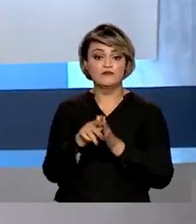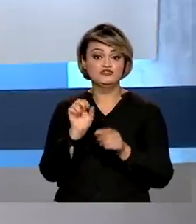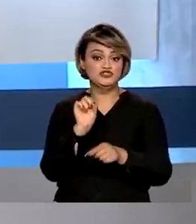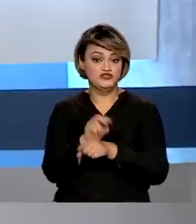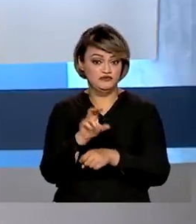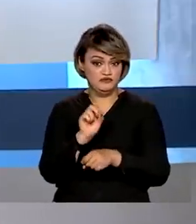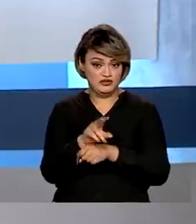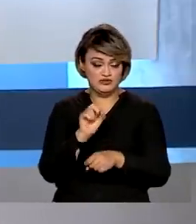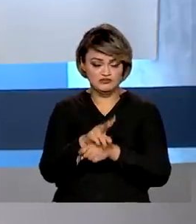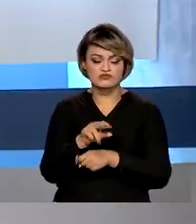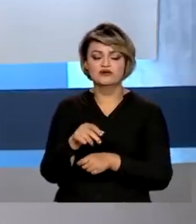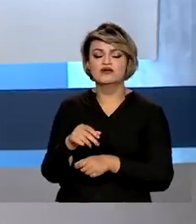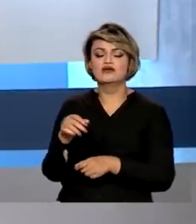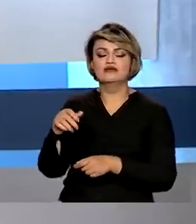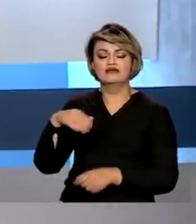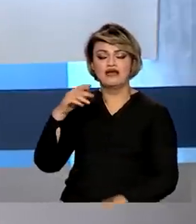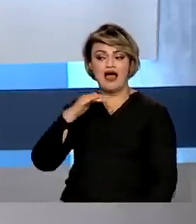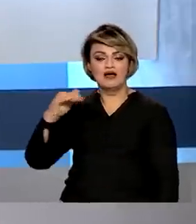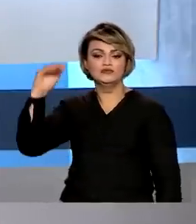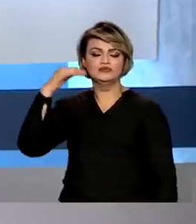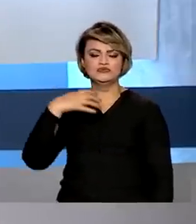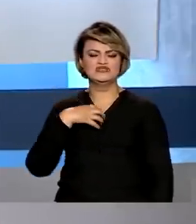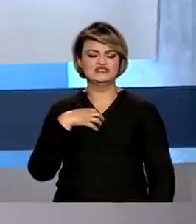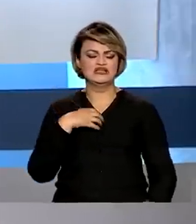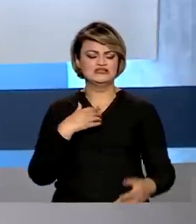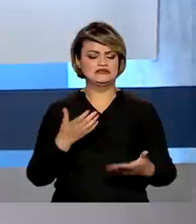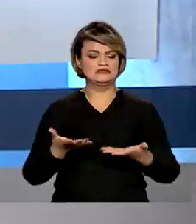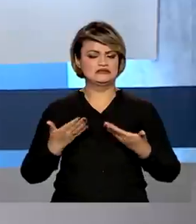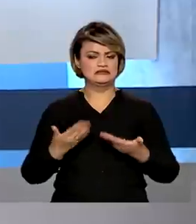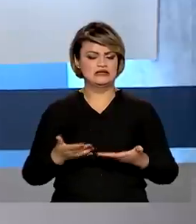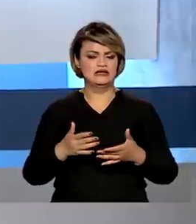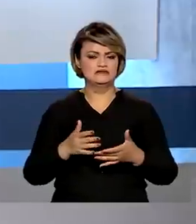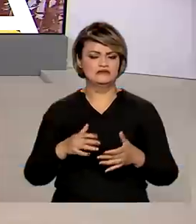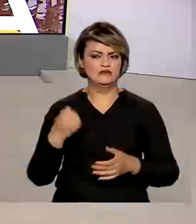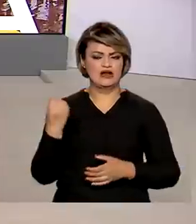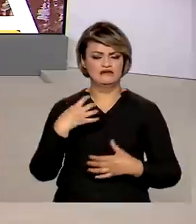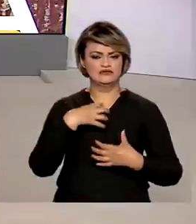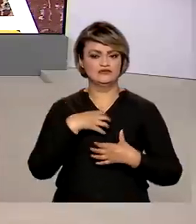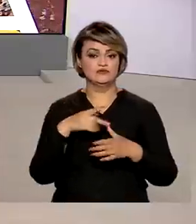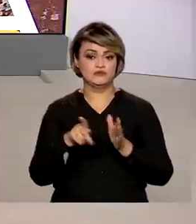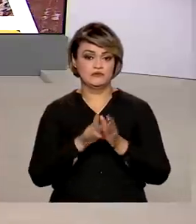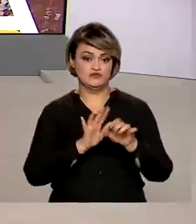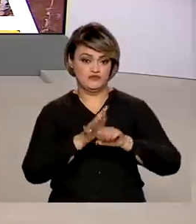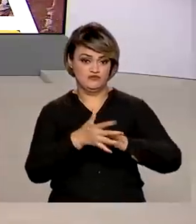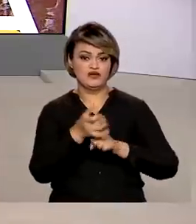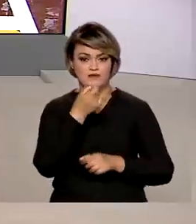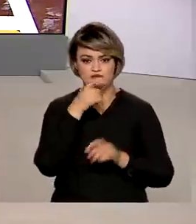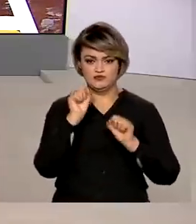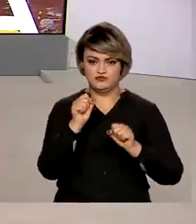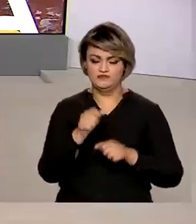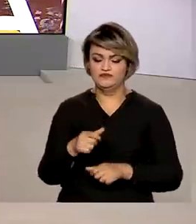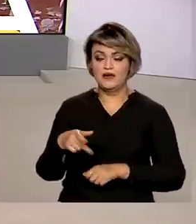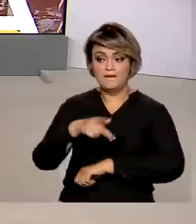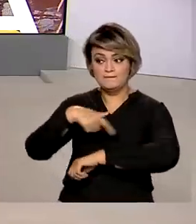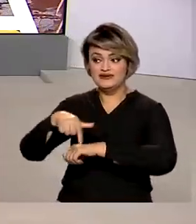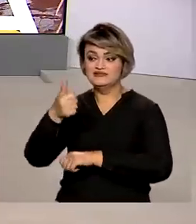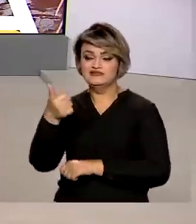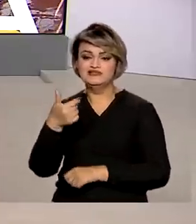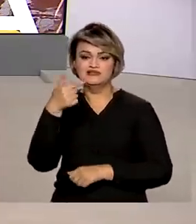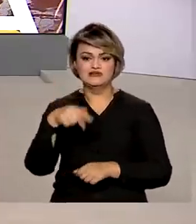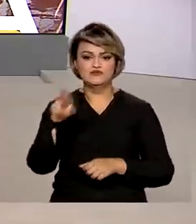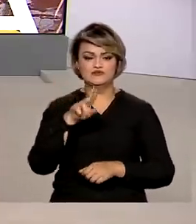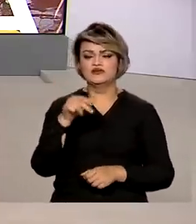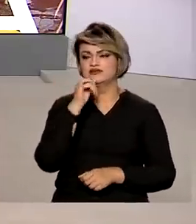uso oral indicado para adultos com sintomas leves e moderados de covid-19 em uso em 17 países